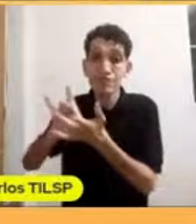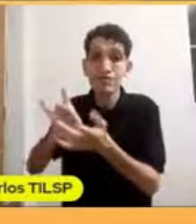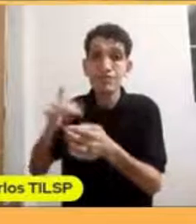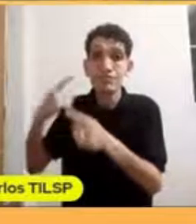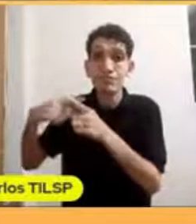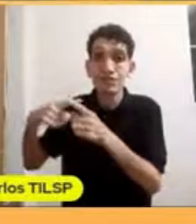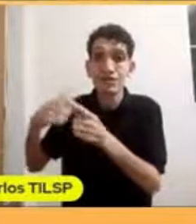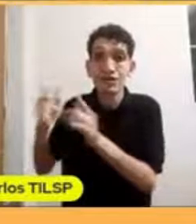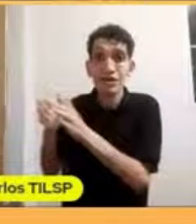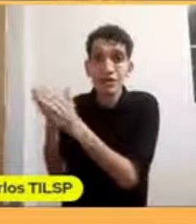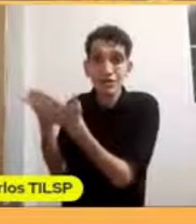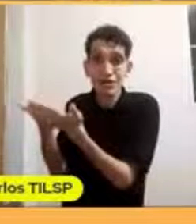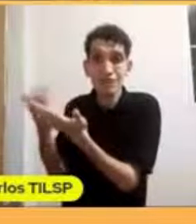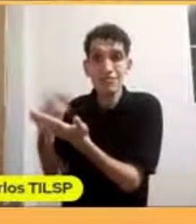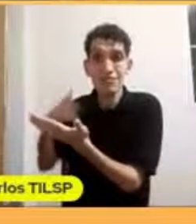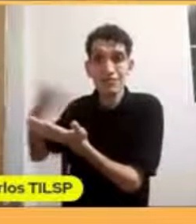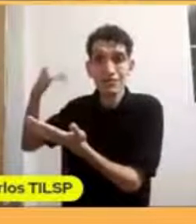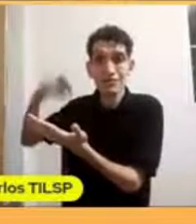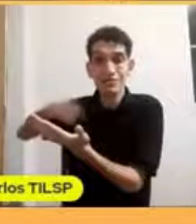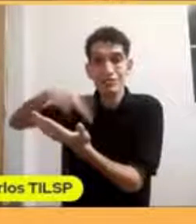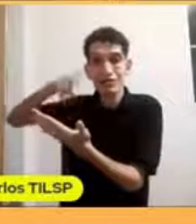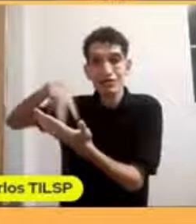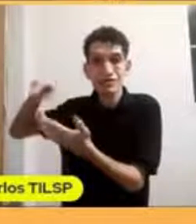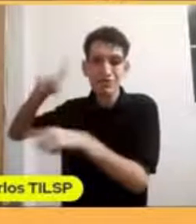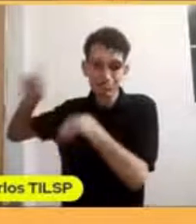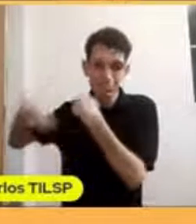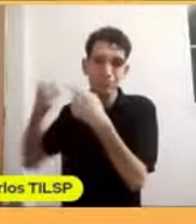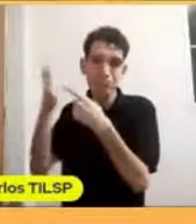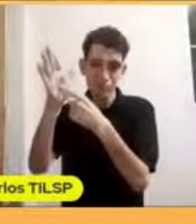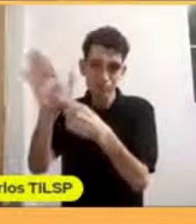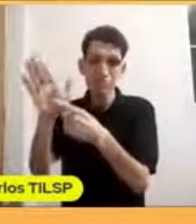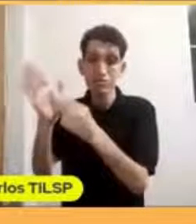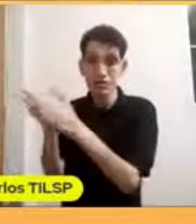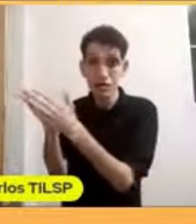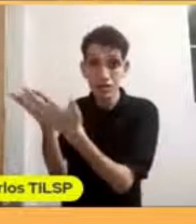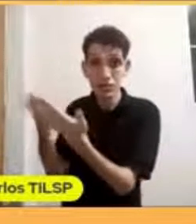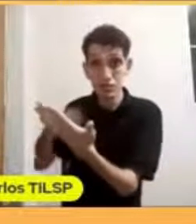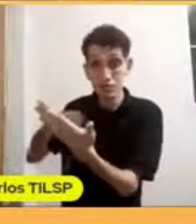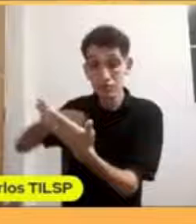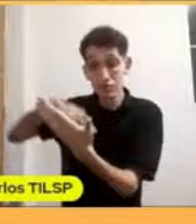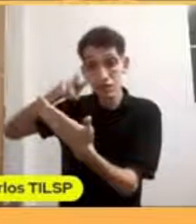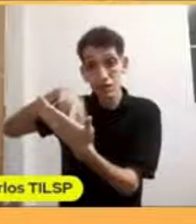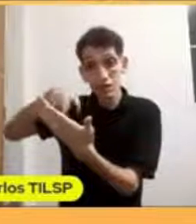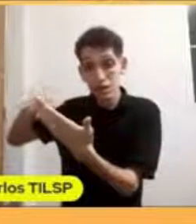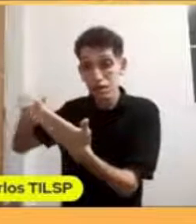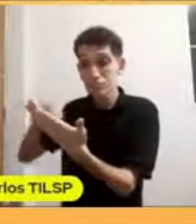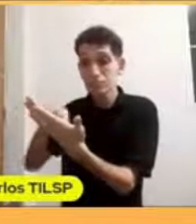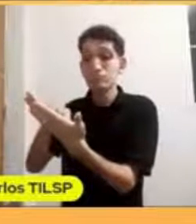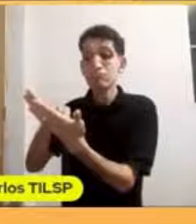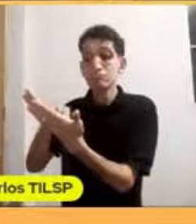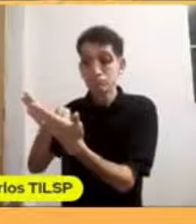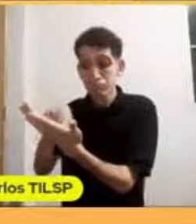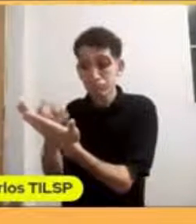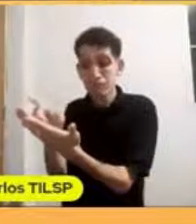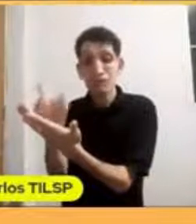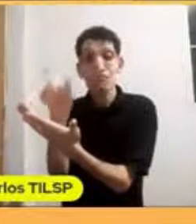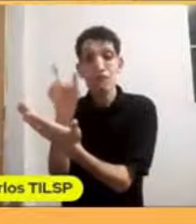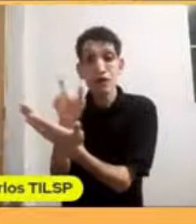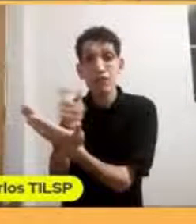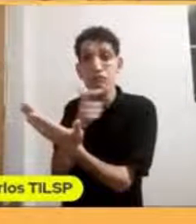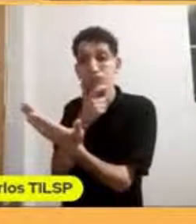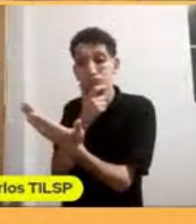de um livro, né? E eu vou mostrar para vocês daqui a pouco. Então, esse livro, ele traz um pouco essa questão da